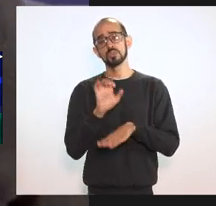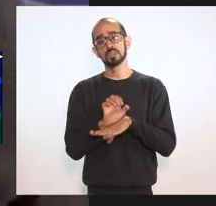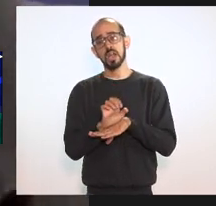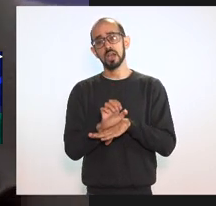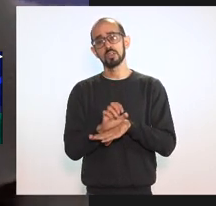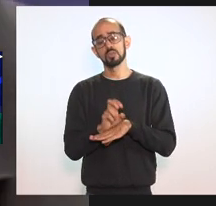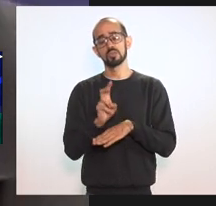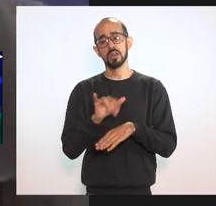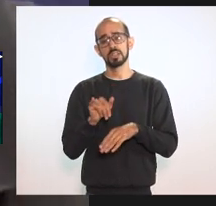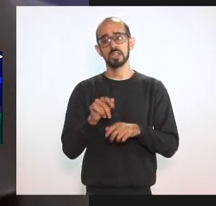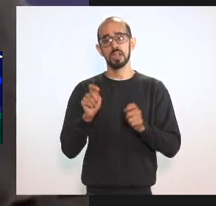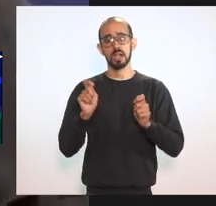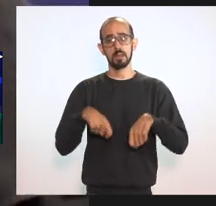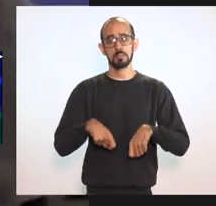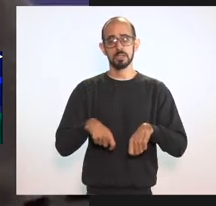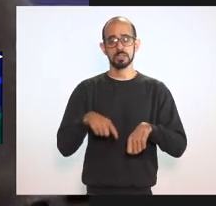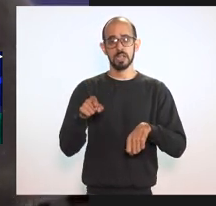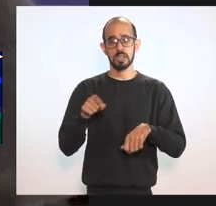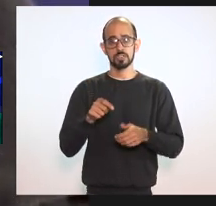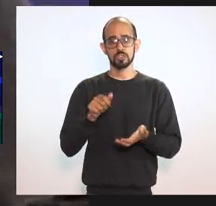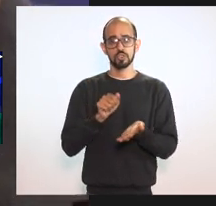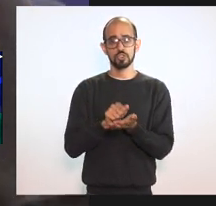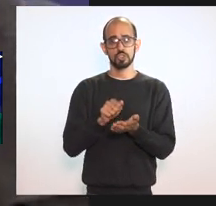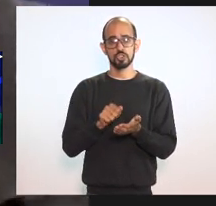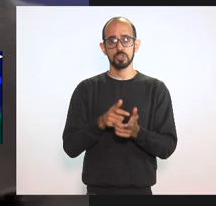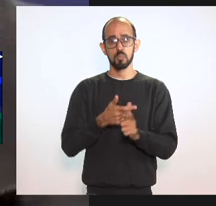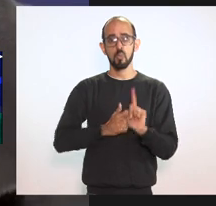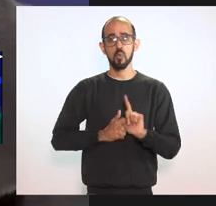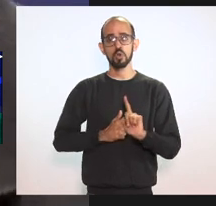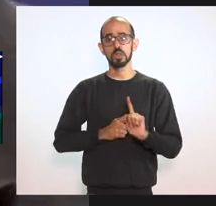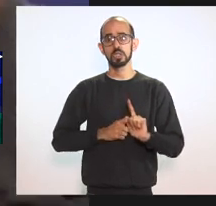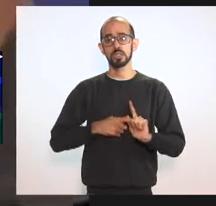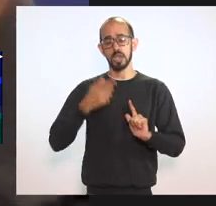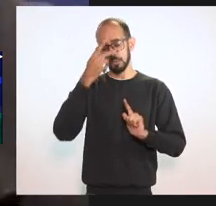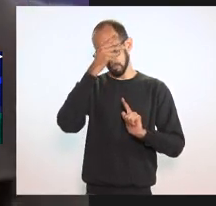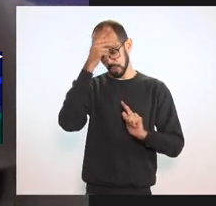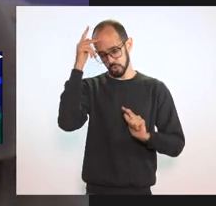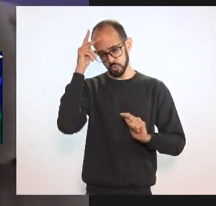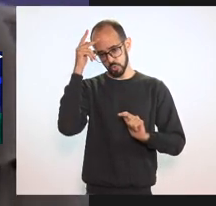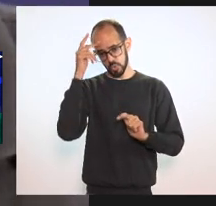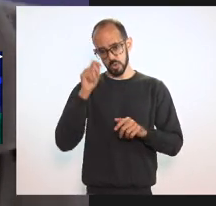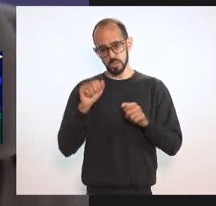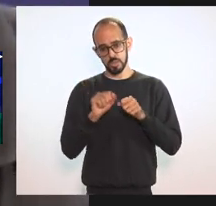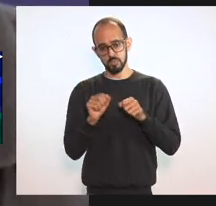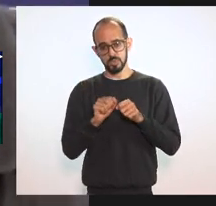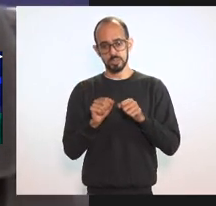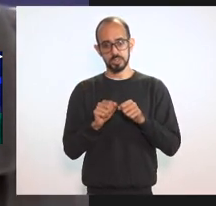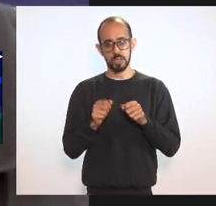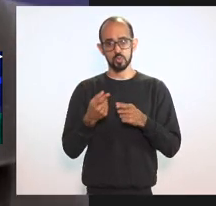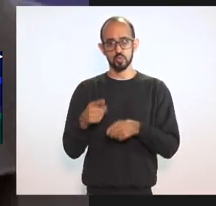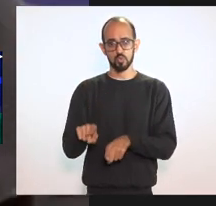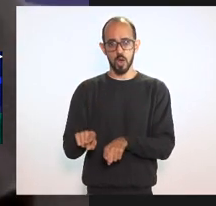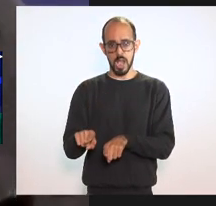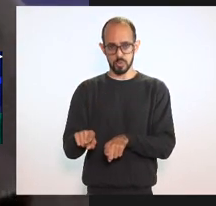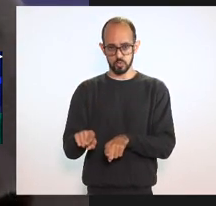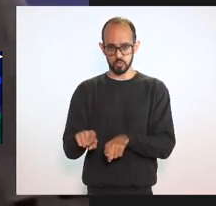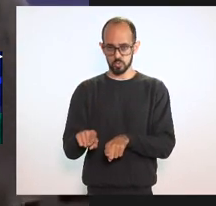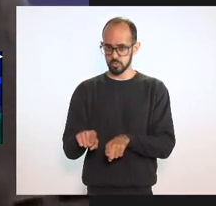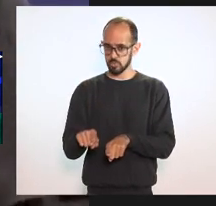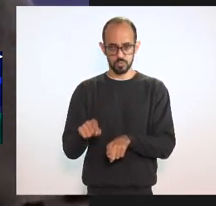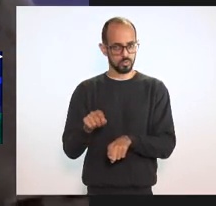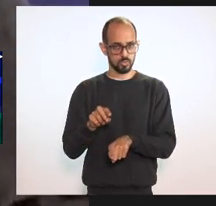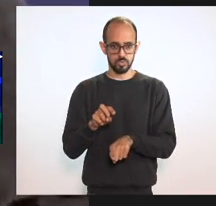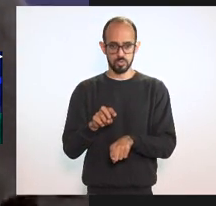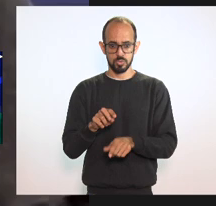polícia falar por mim aquele que tá na via pública que ele está no Botequim aquele que está fazendo o churrasco o nosso